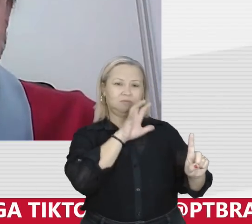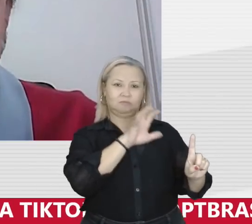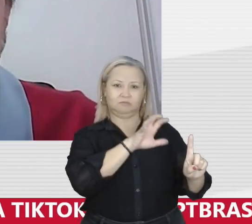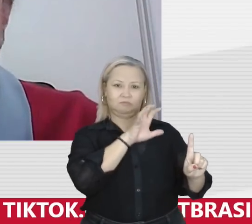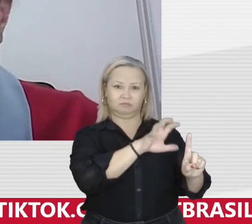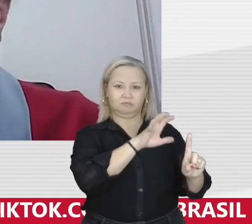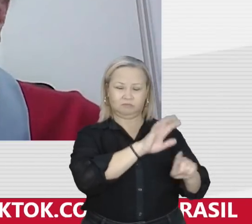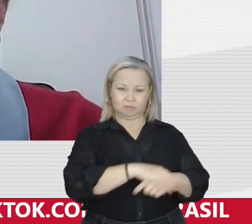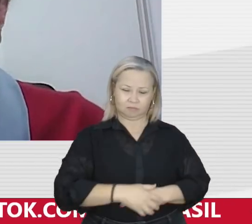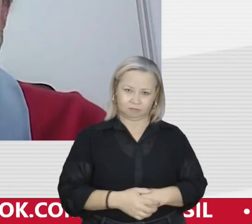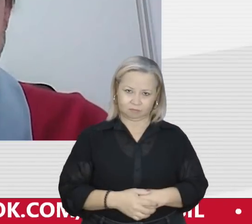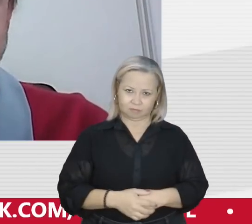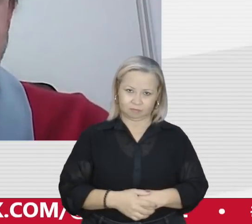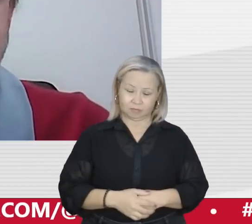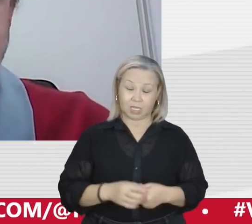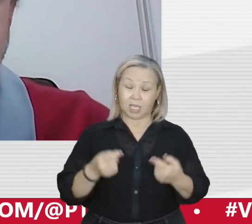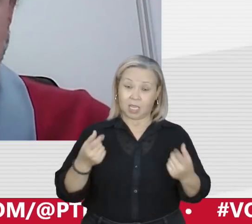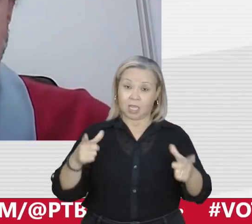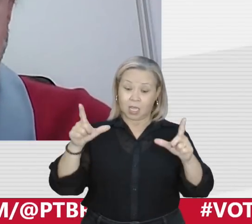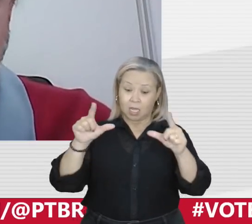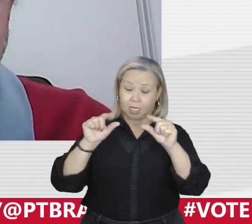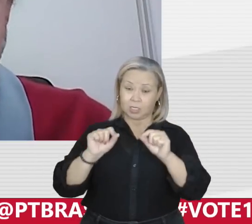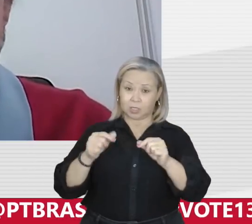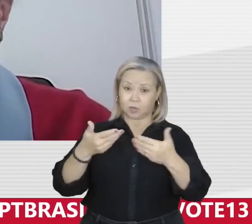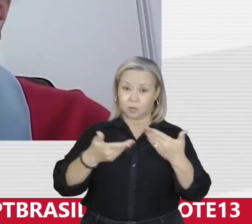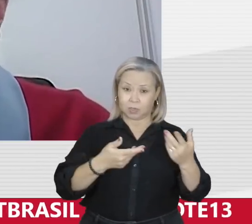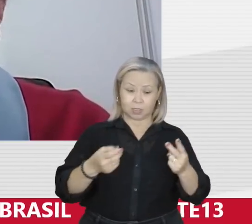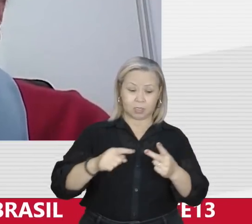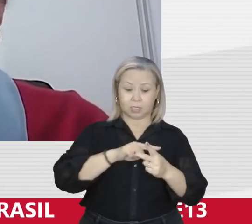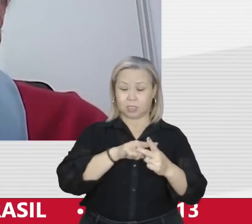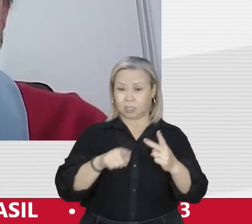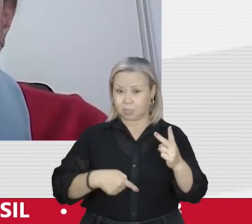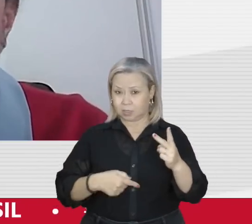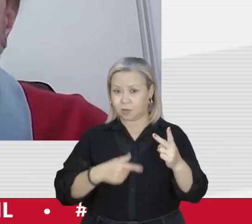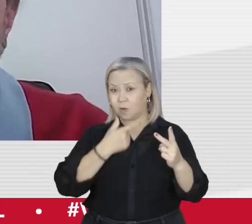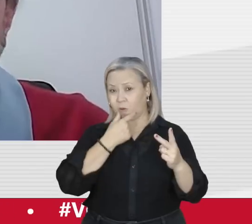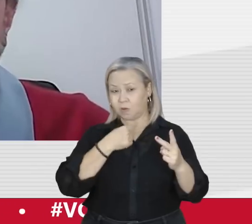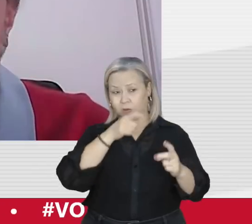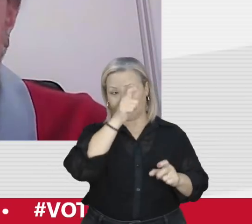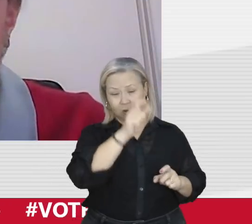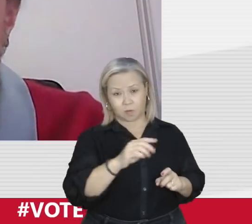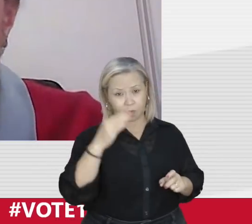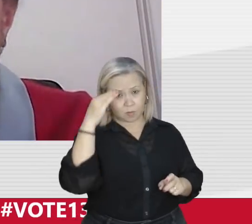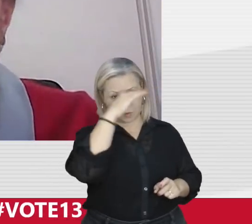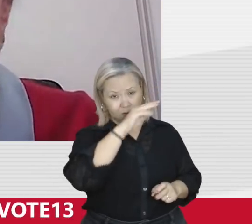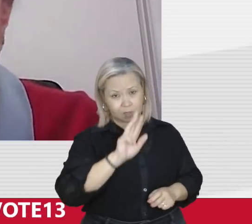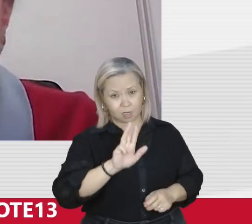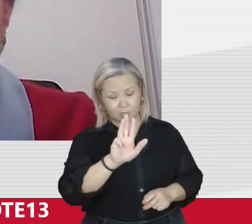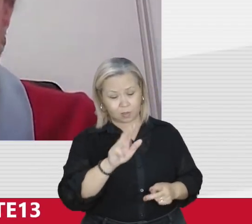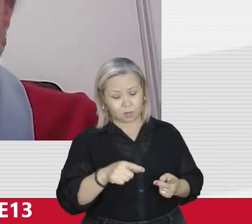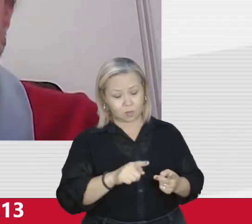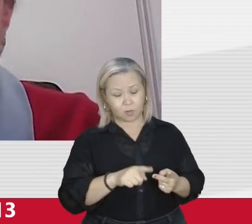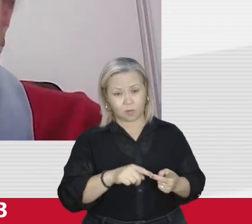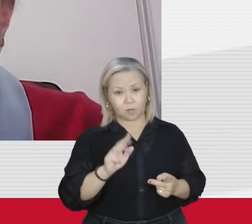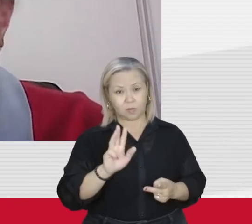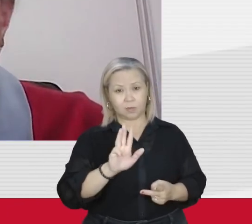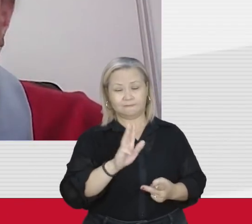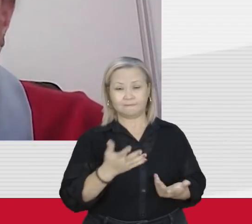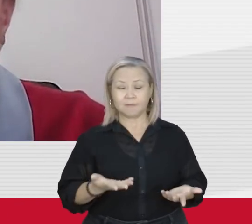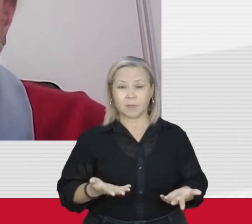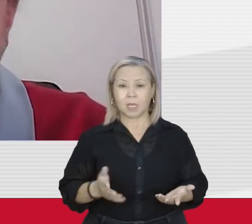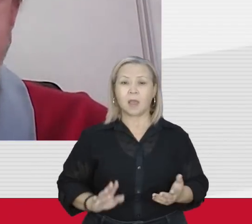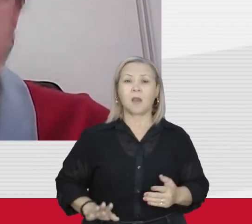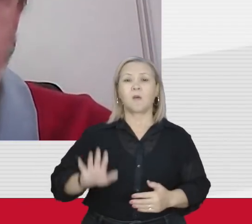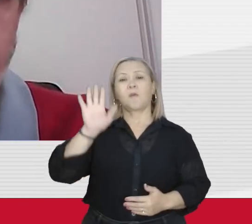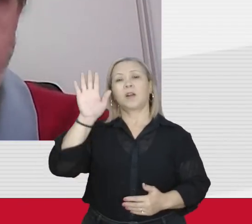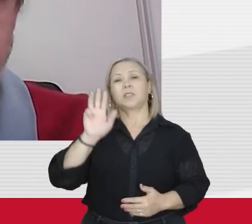né? E essa síntese entre esses dois homens é que tornam o Lula, a meu ver, um candidato que